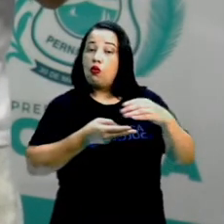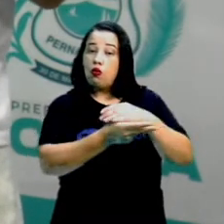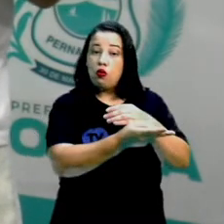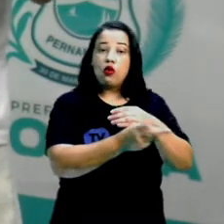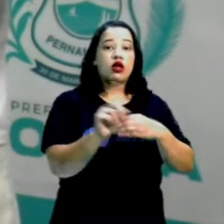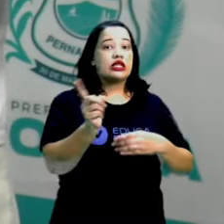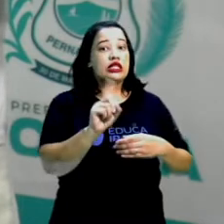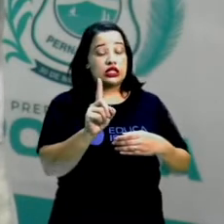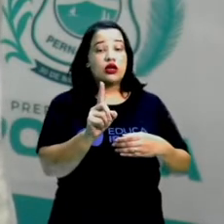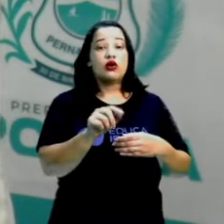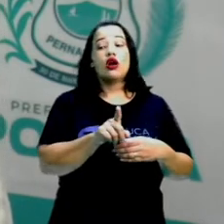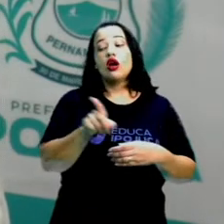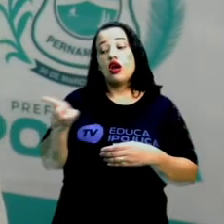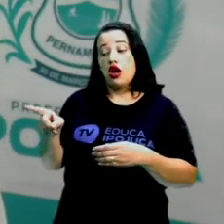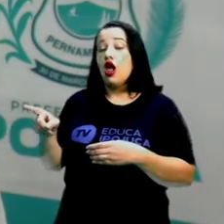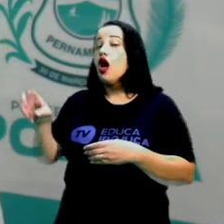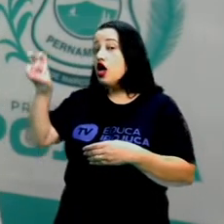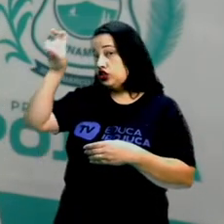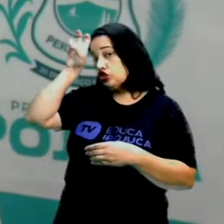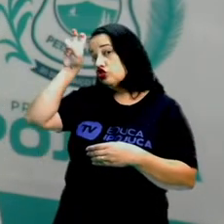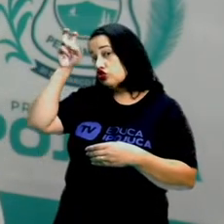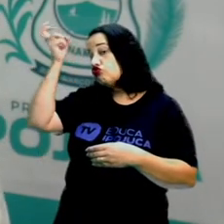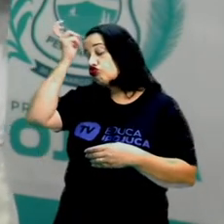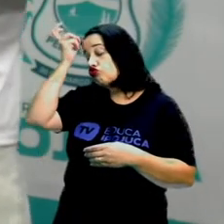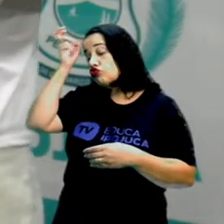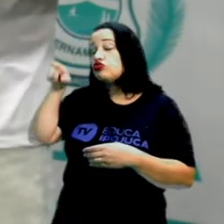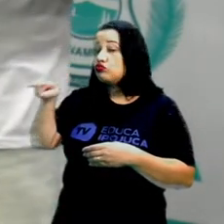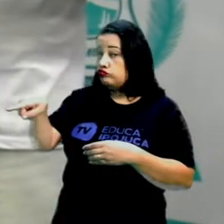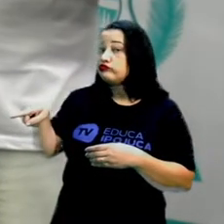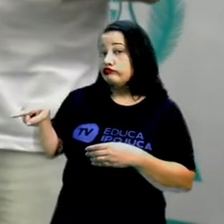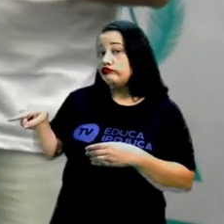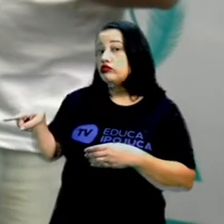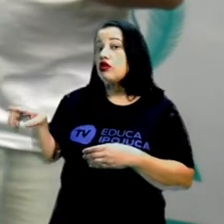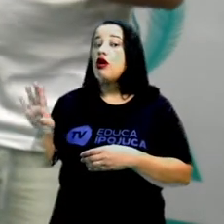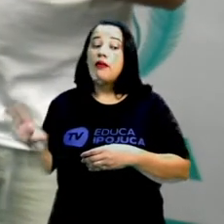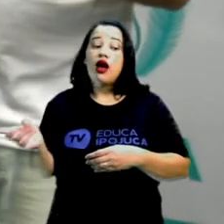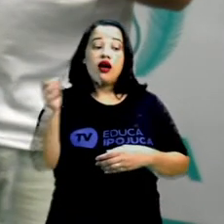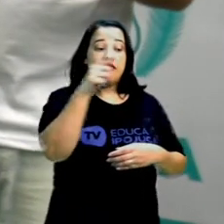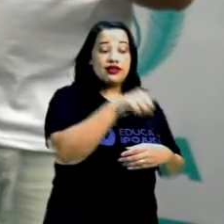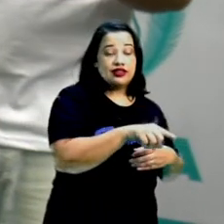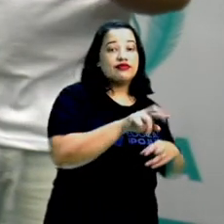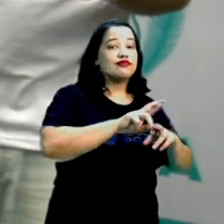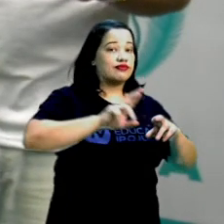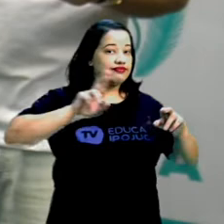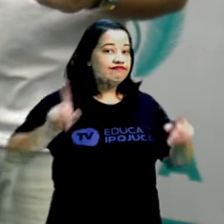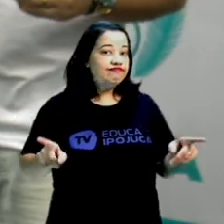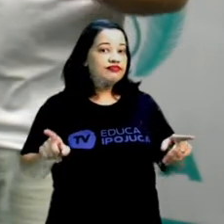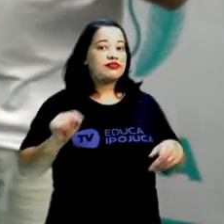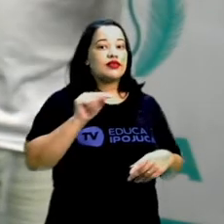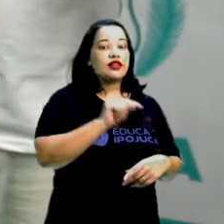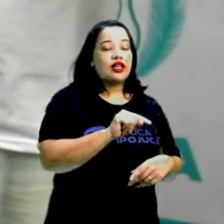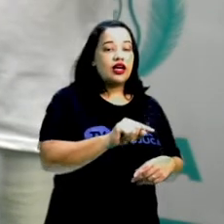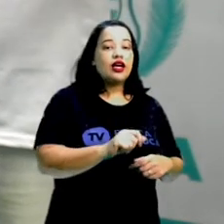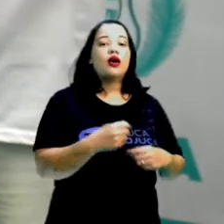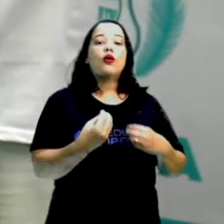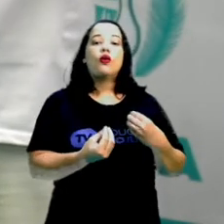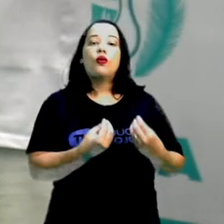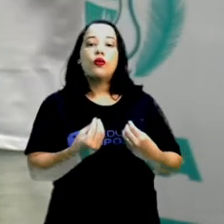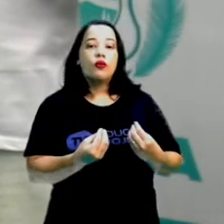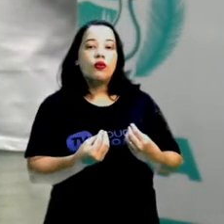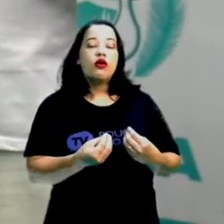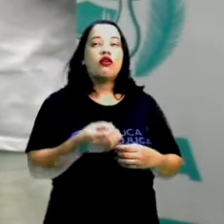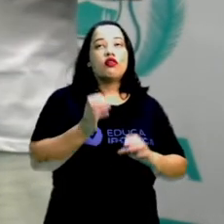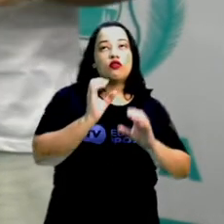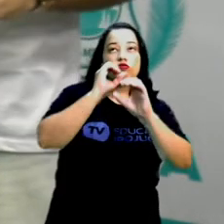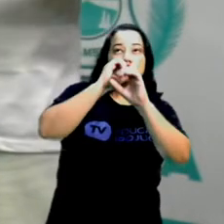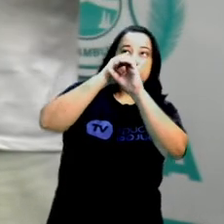na Mesopotâmia, perdão, no Egito. No caso dos zigurates, eles serviam para observar os